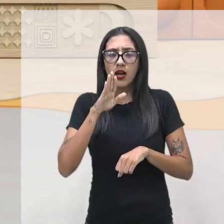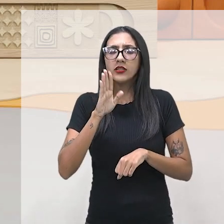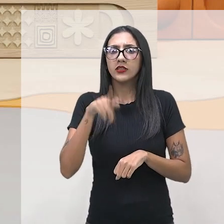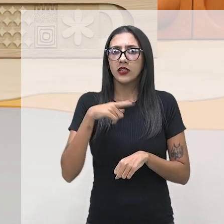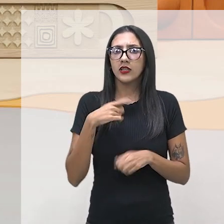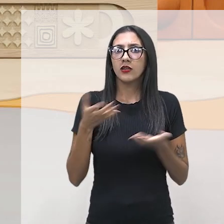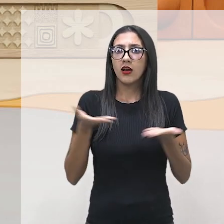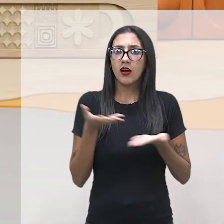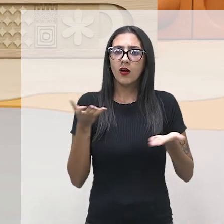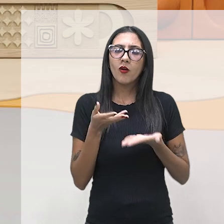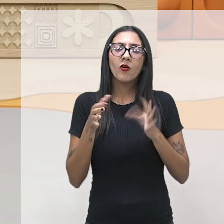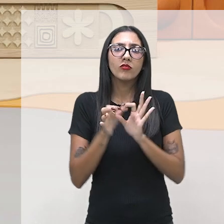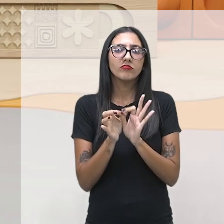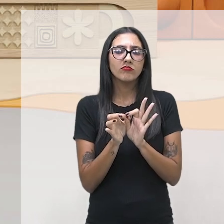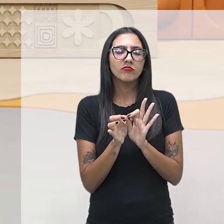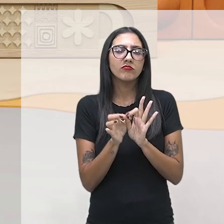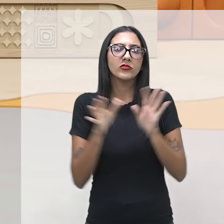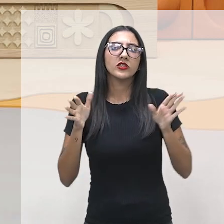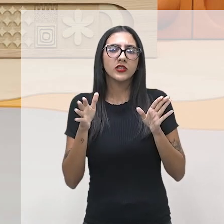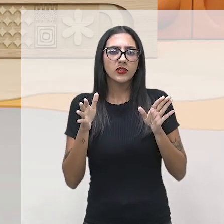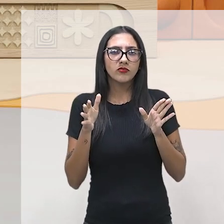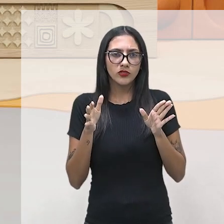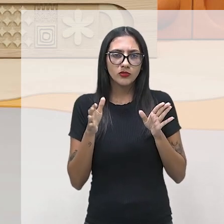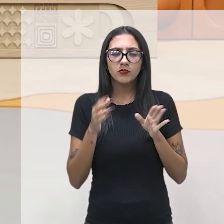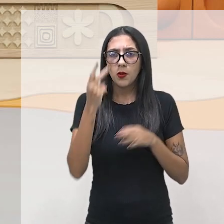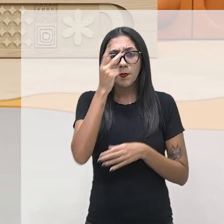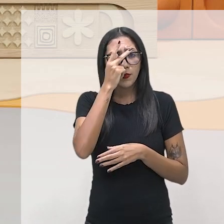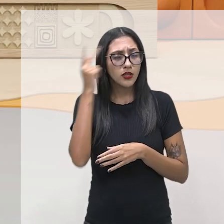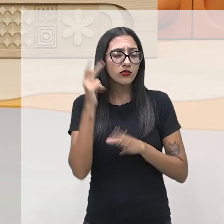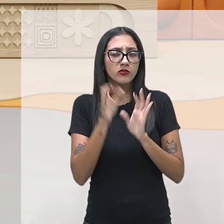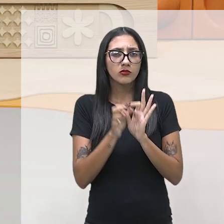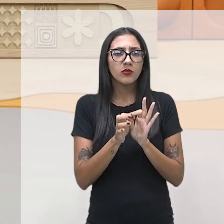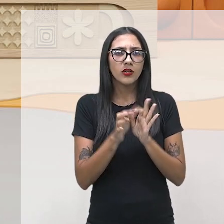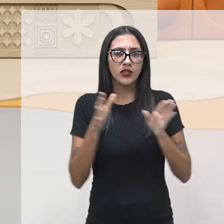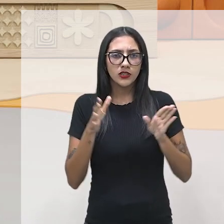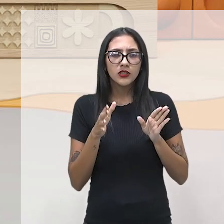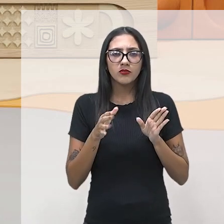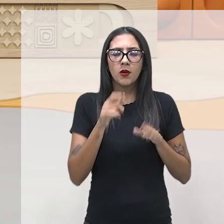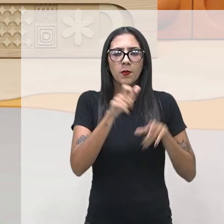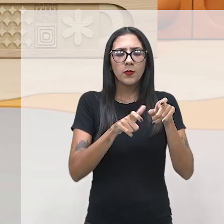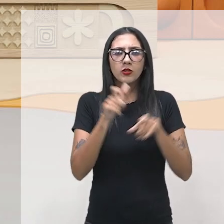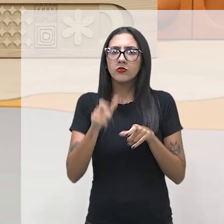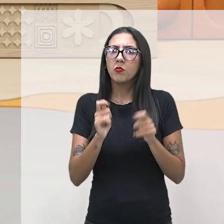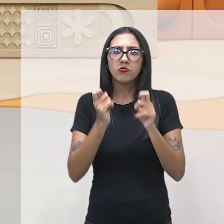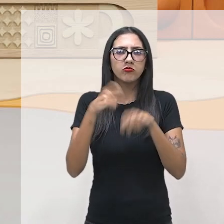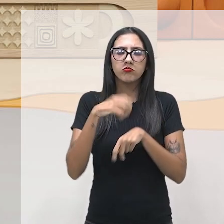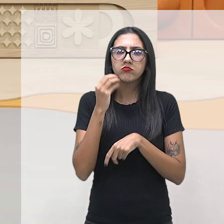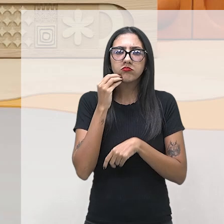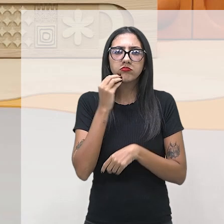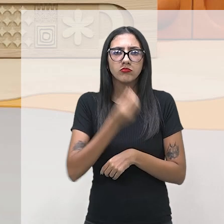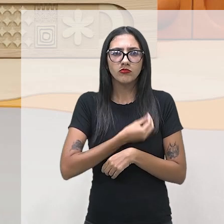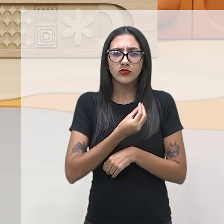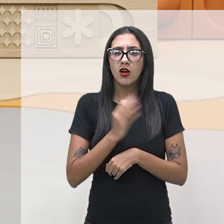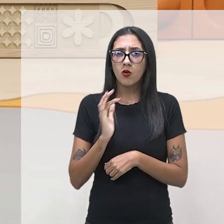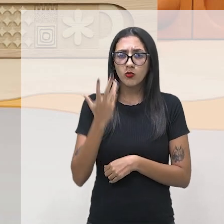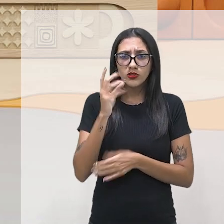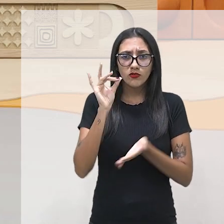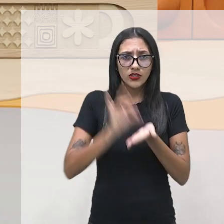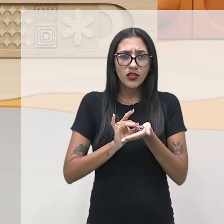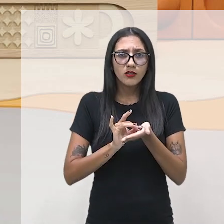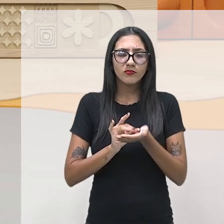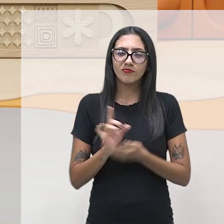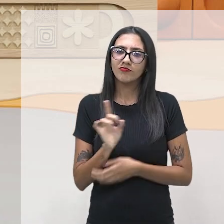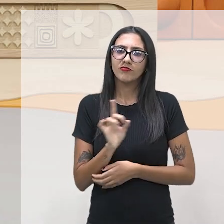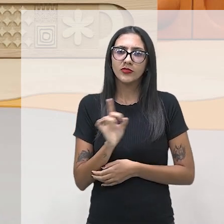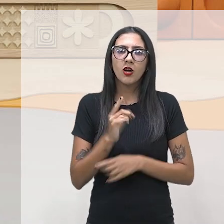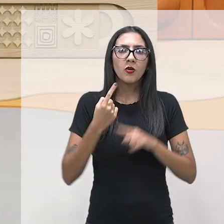seria considerado um homem livre, uma pessoa livre, um indivíduo livre. Acontecia de fato, professor?